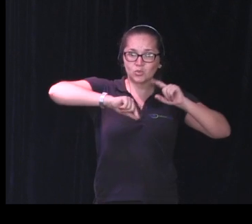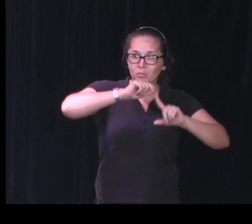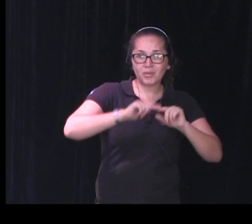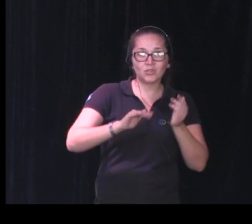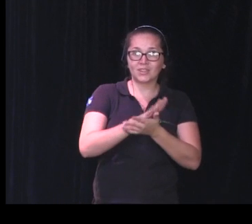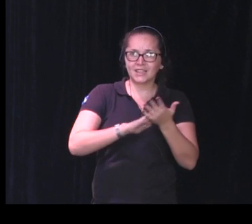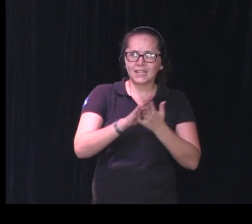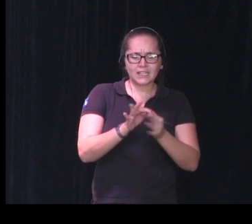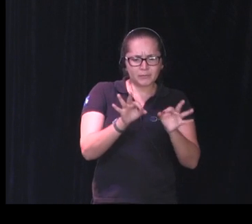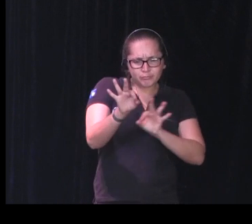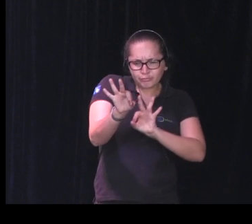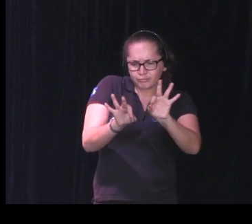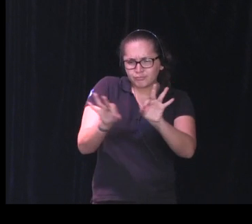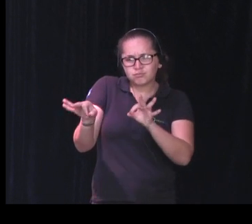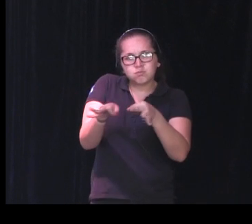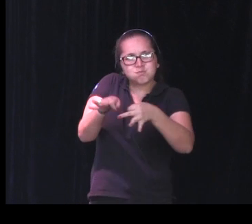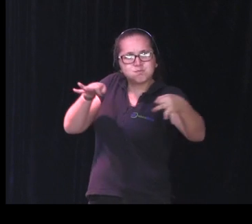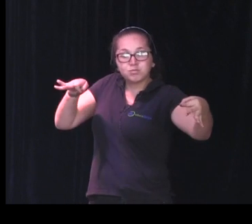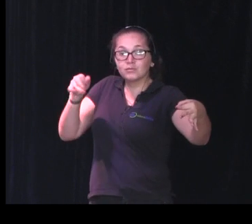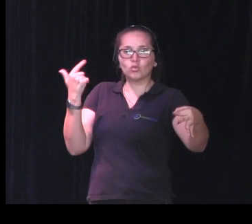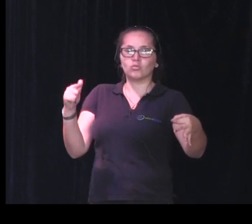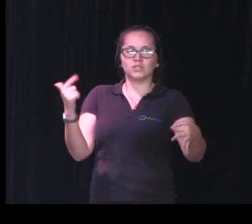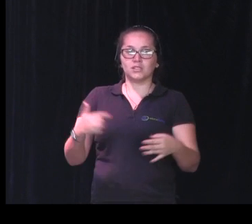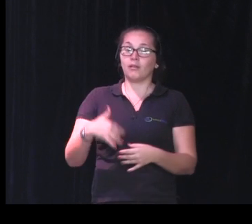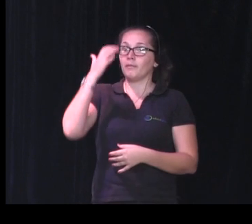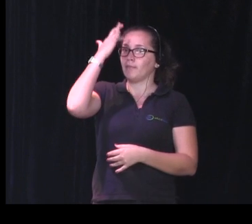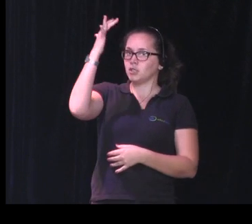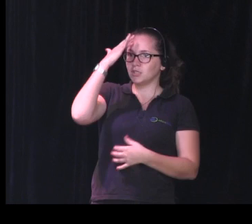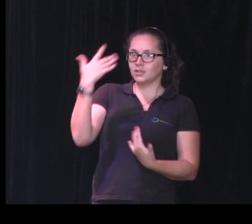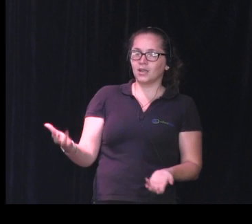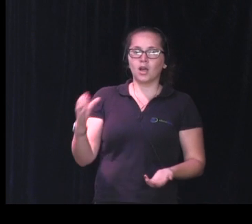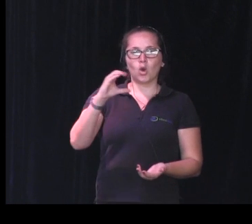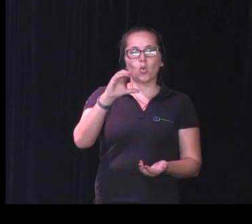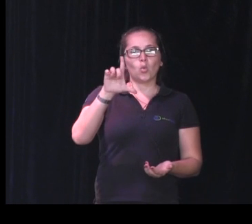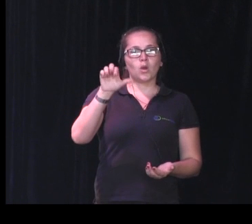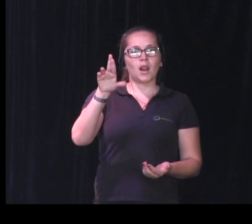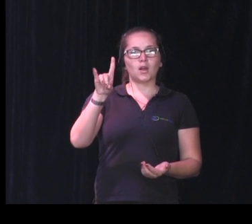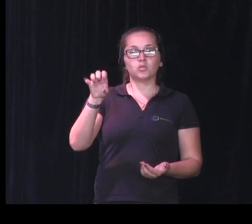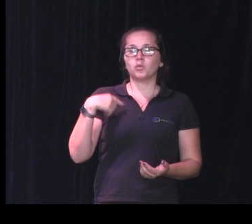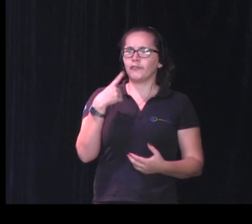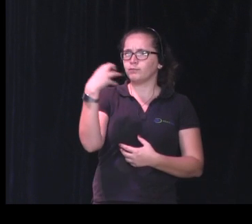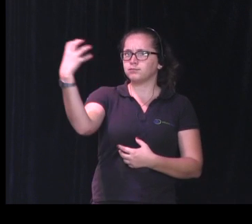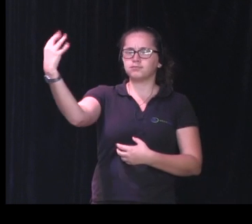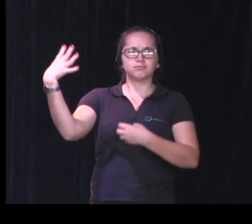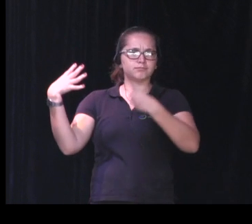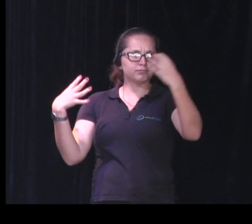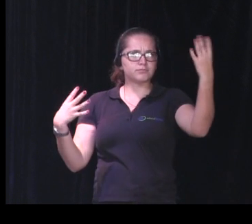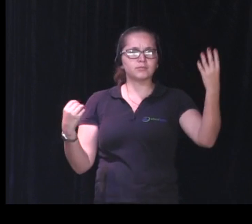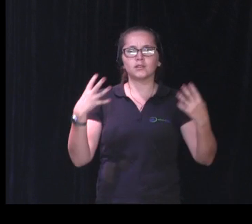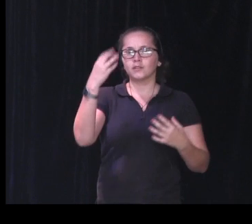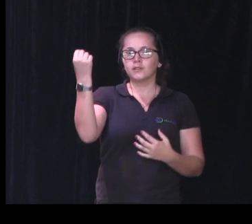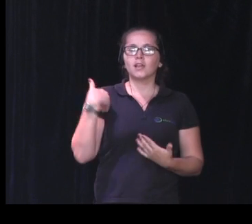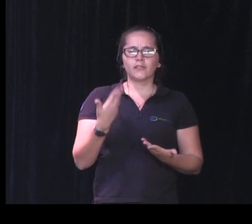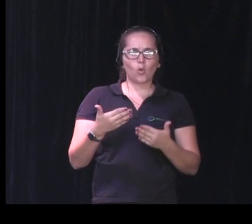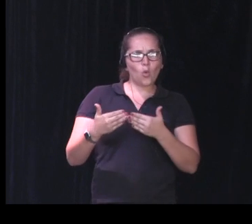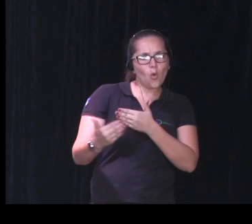medir as distâncias, vocês imaginam? O Cláudio Gás vai viajando pelo país, vai fazendo a famosa